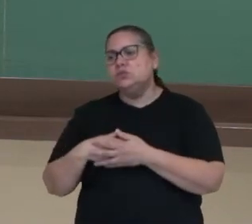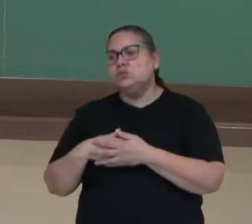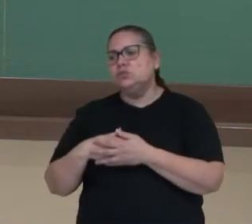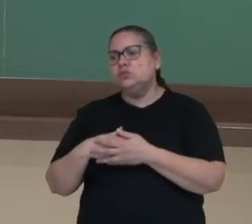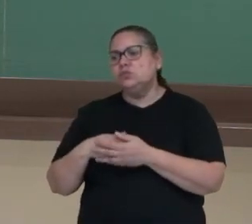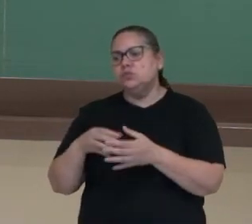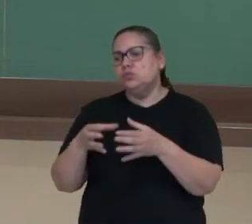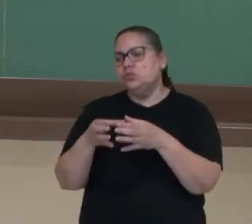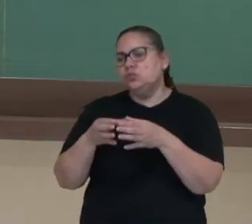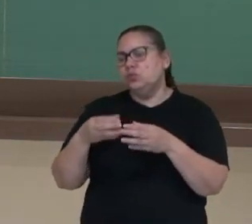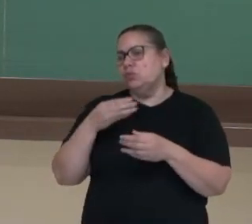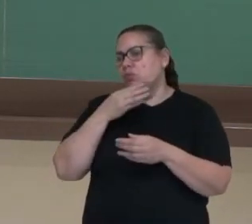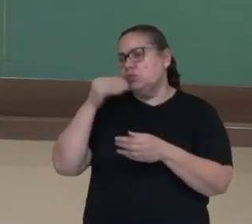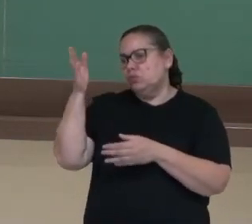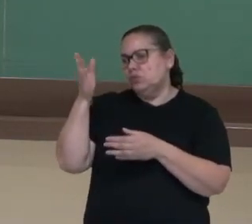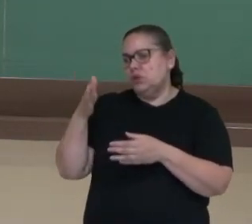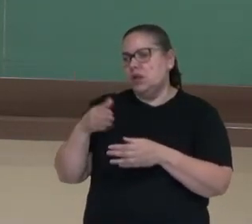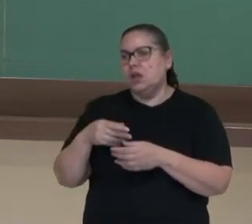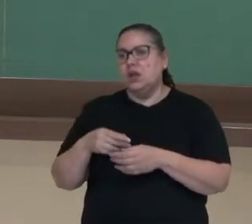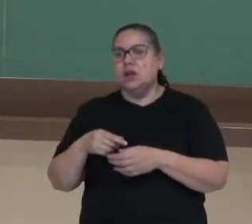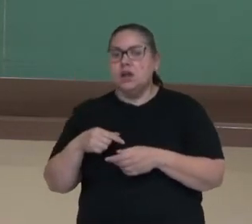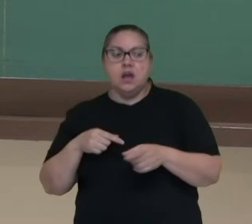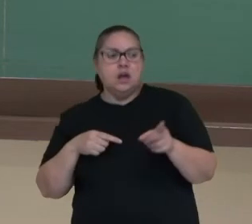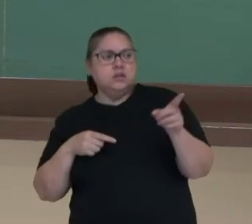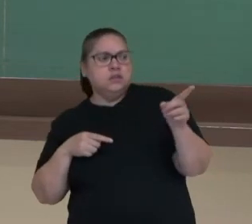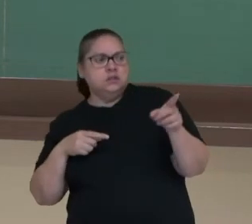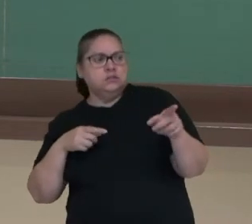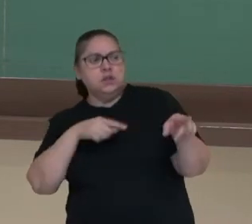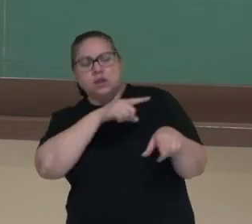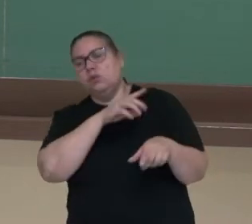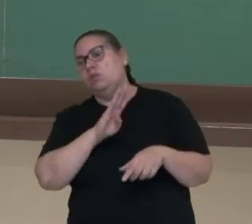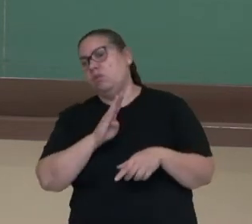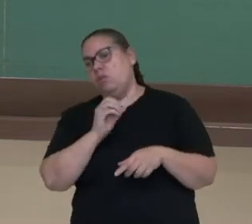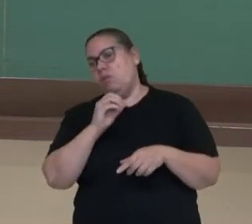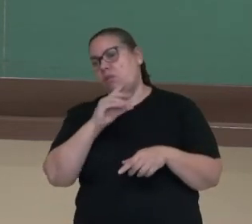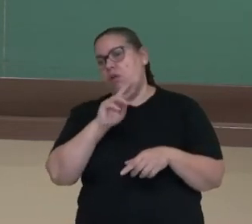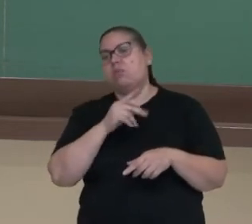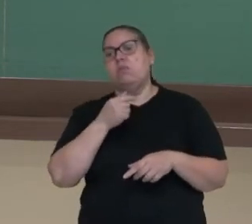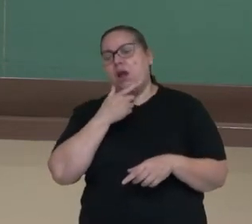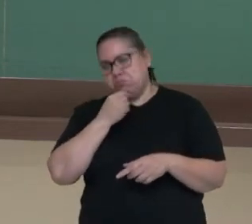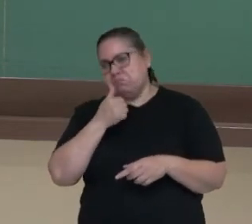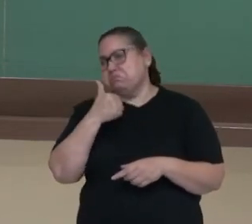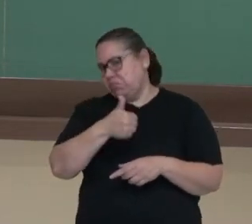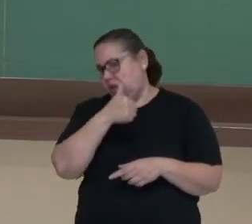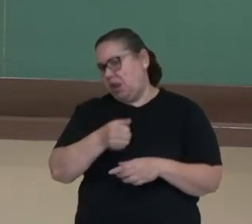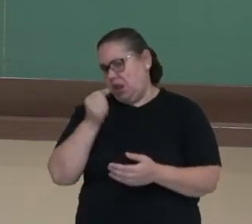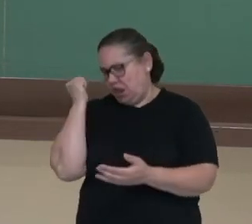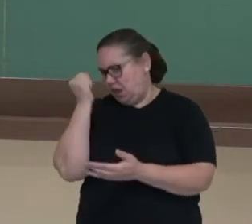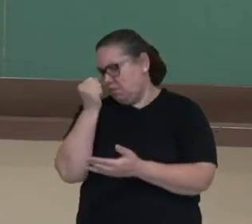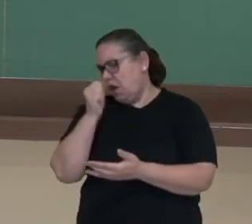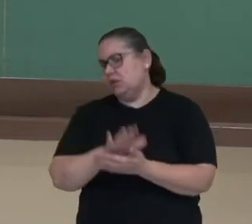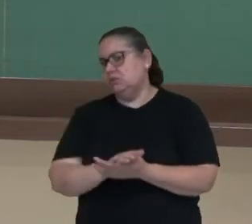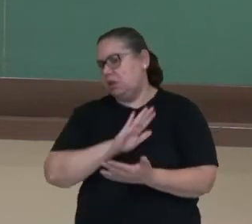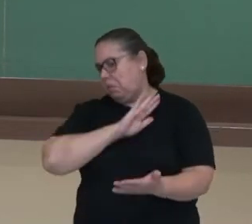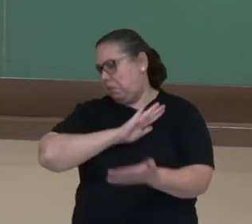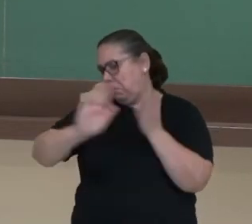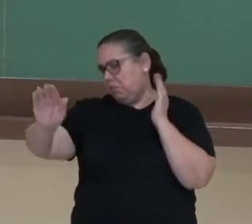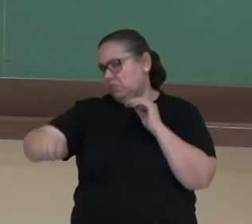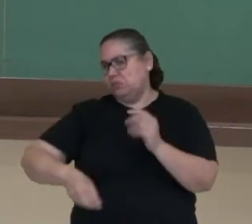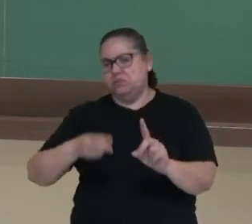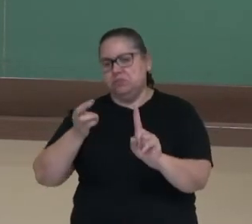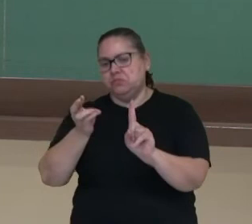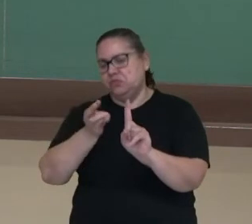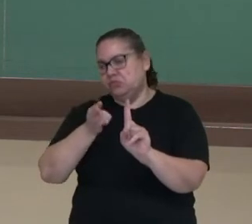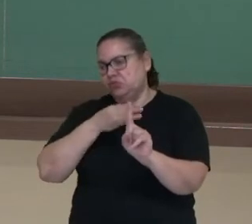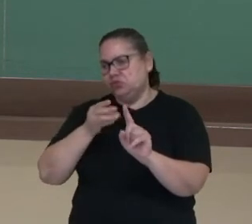de um grupo de bandeirante. Indica aí para mim. Ah, não, cara, o Borba Gato tá ali, o cara é bom, hein? O cara é matador. O cara chega e ele expulsa os índios com